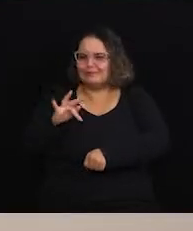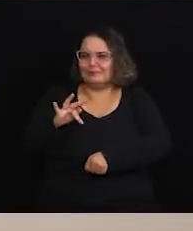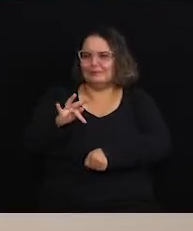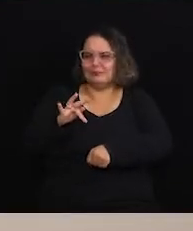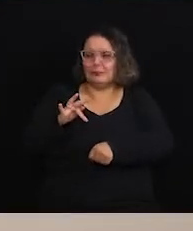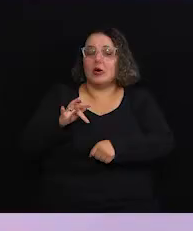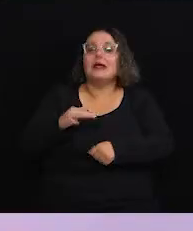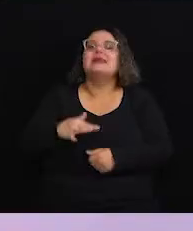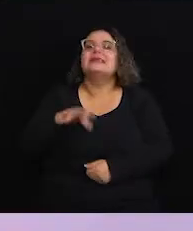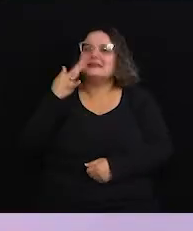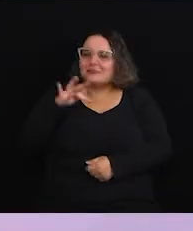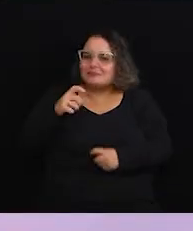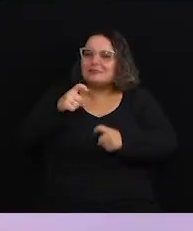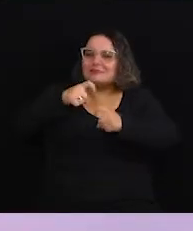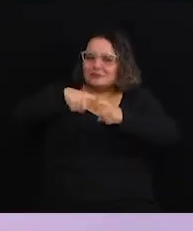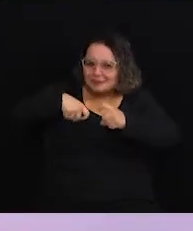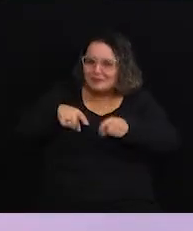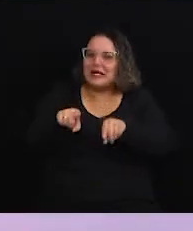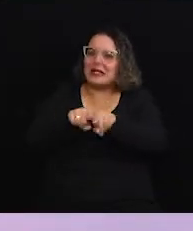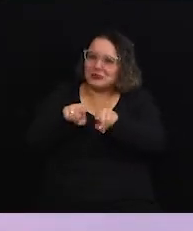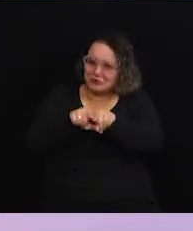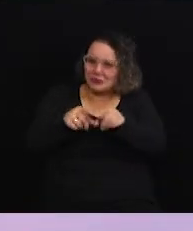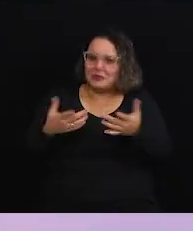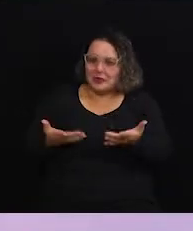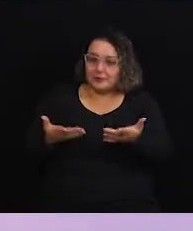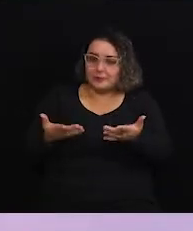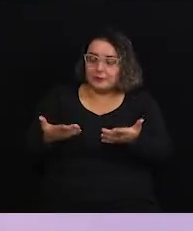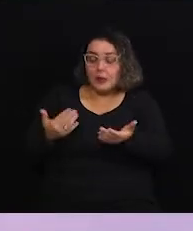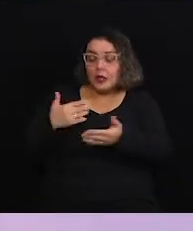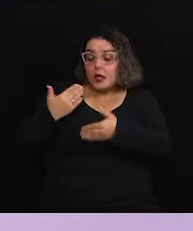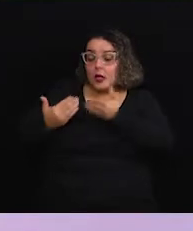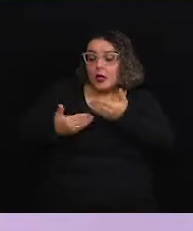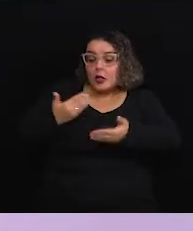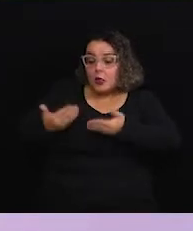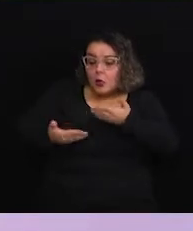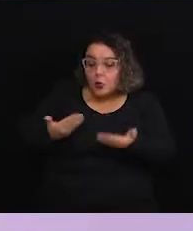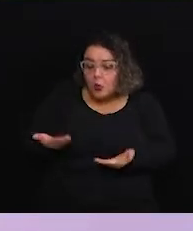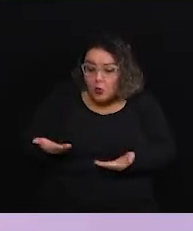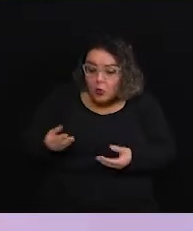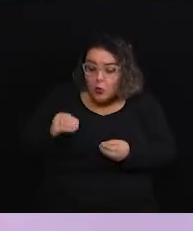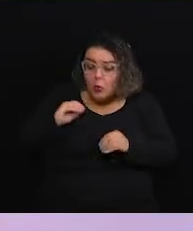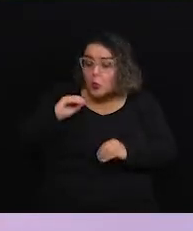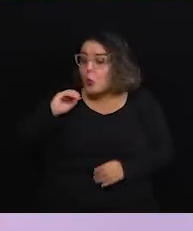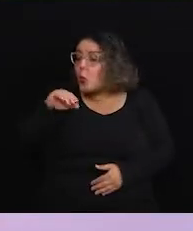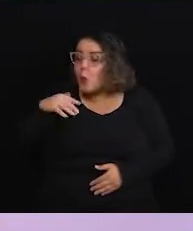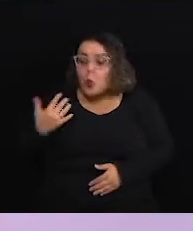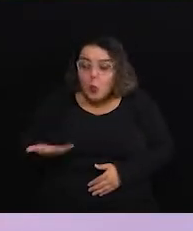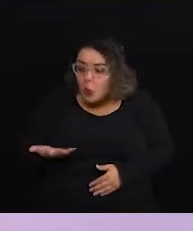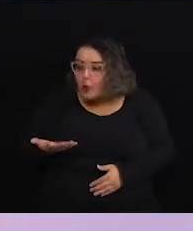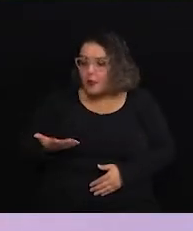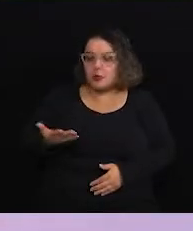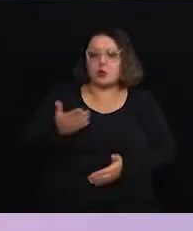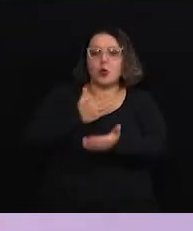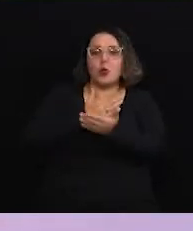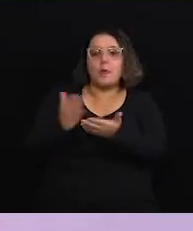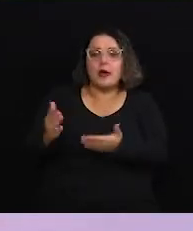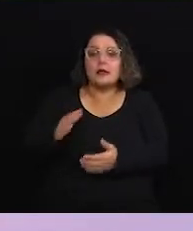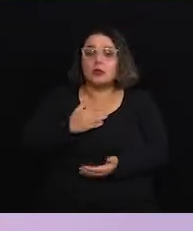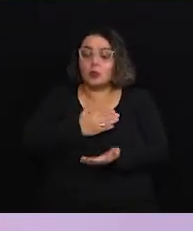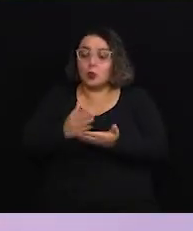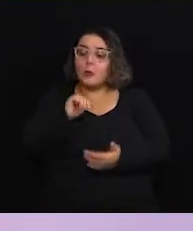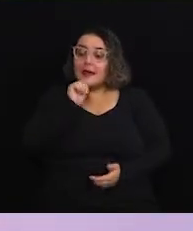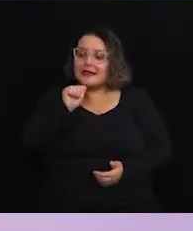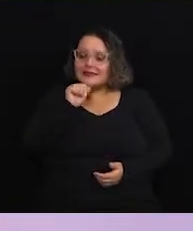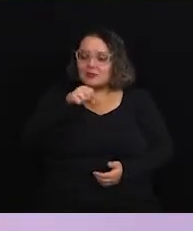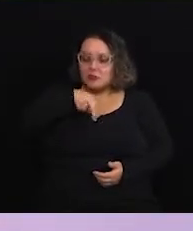relação sexual. E quando esses sintomas começam a aparecer? É logo que a menina já começa a menstruar ou não? Tem